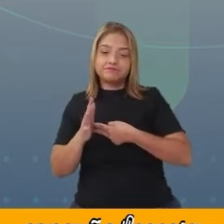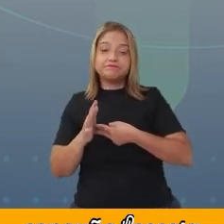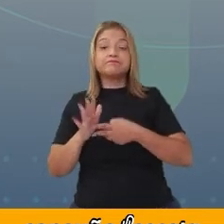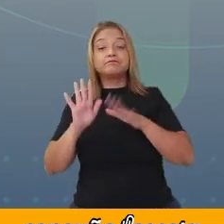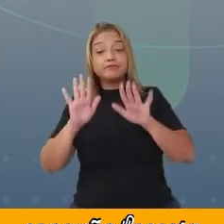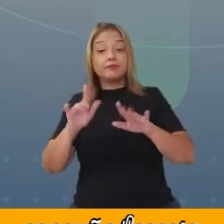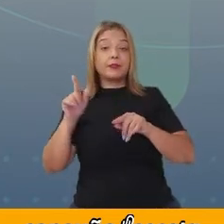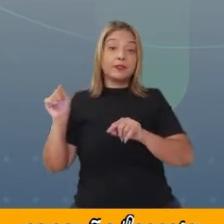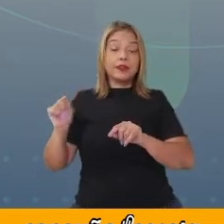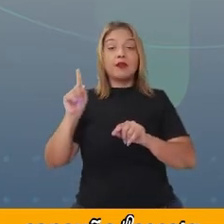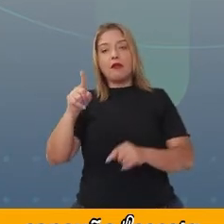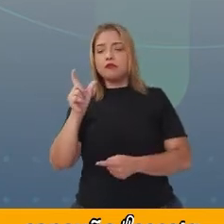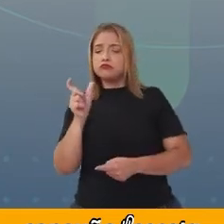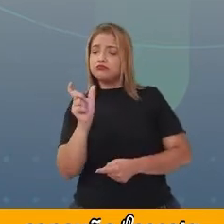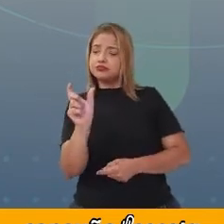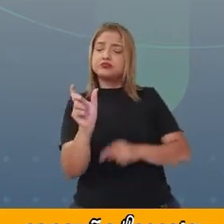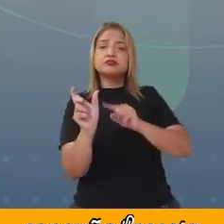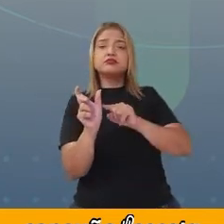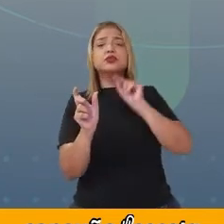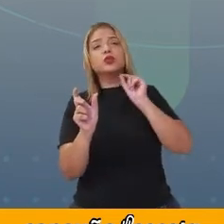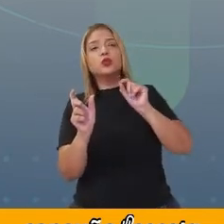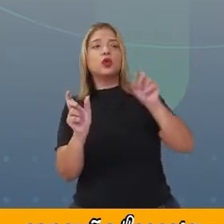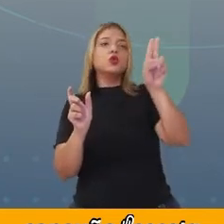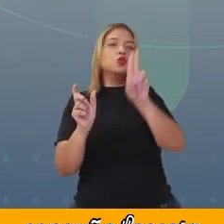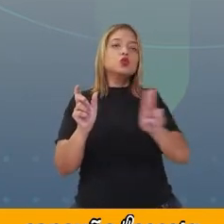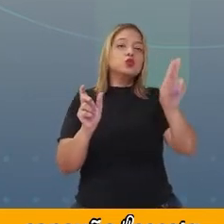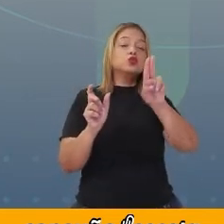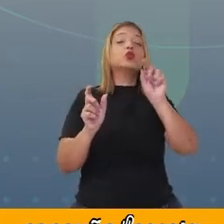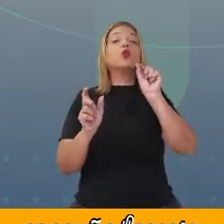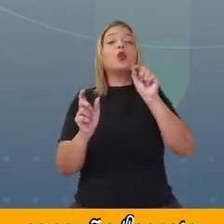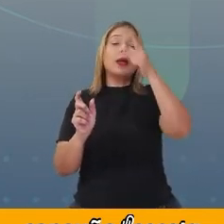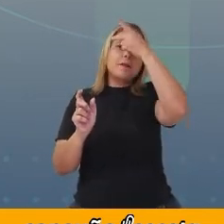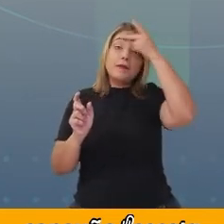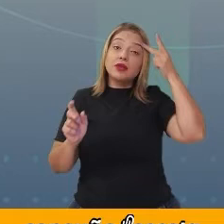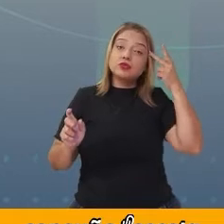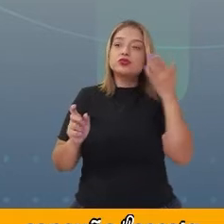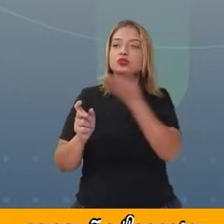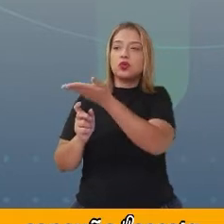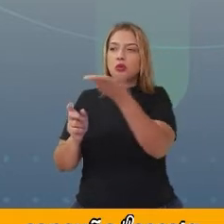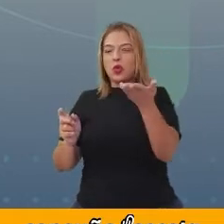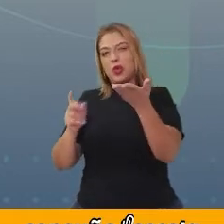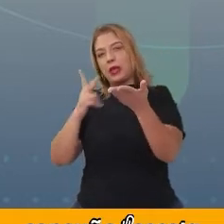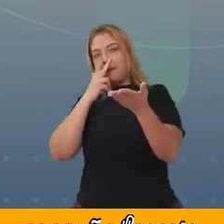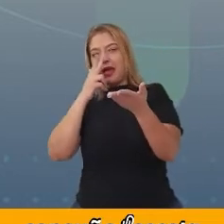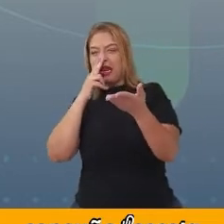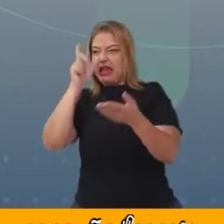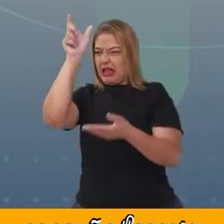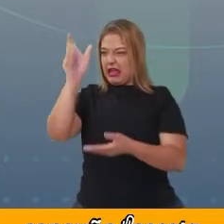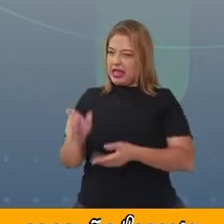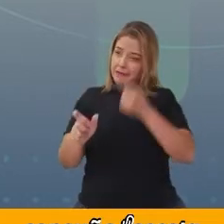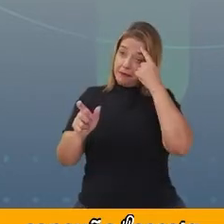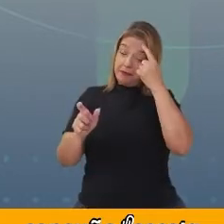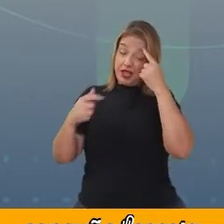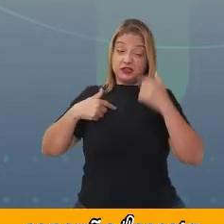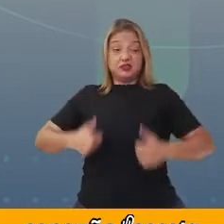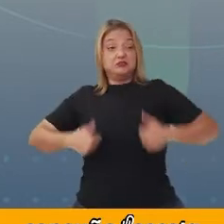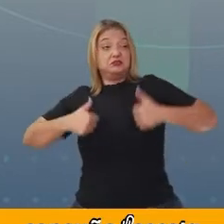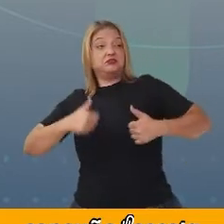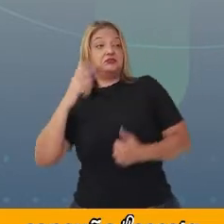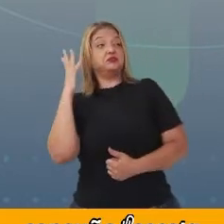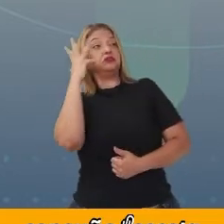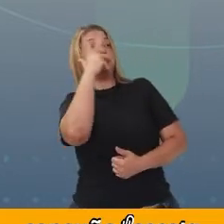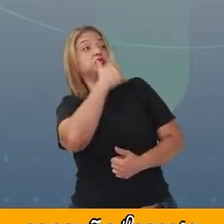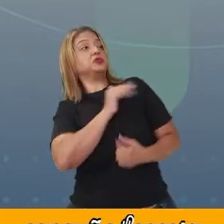são termos muito utilizados a referir-se a pessoas que se acham muito bonitas